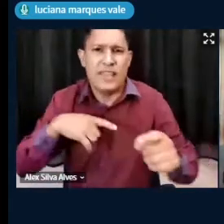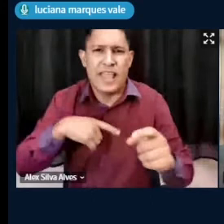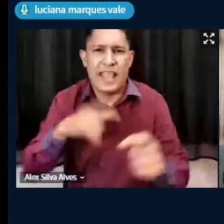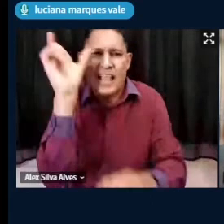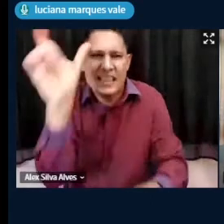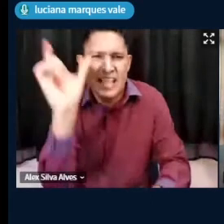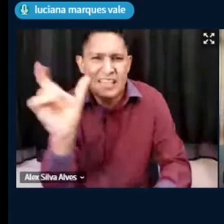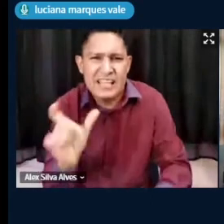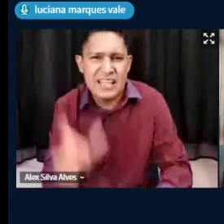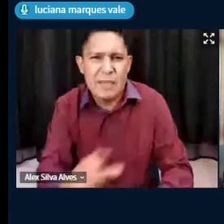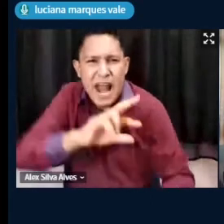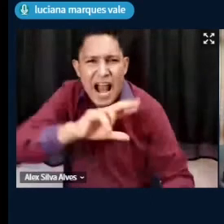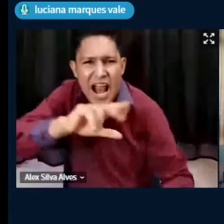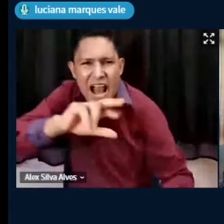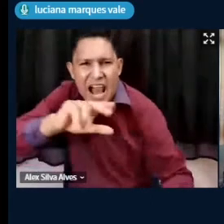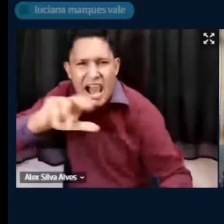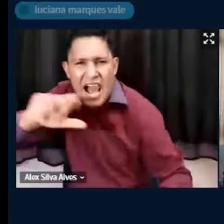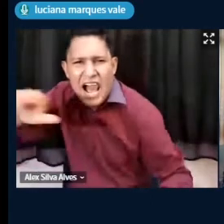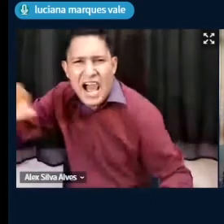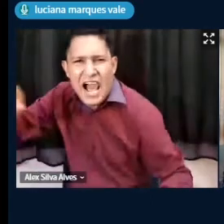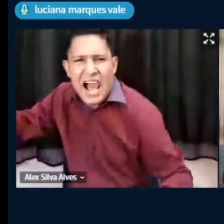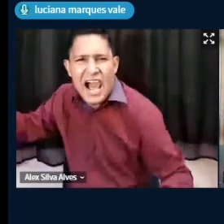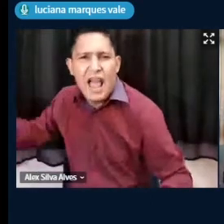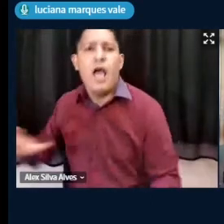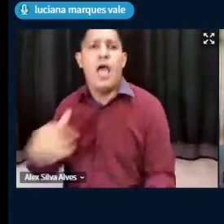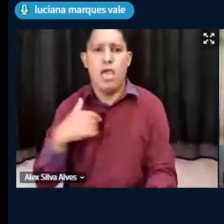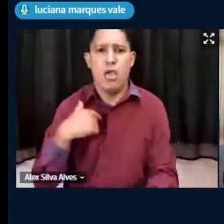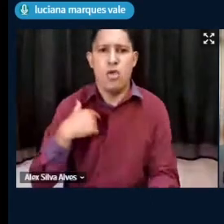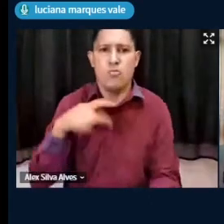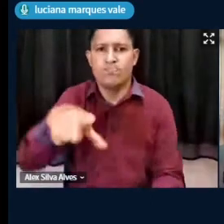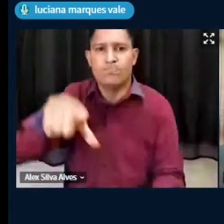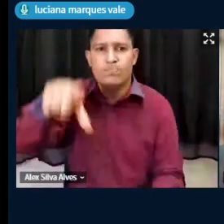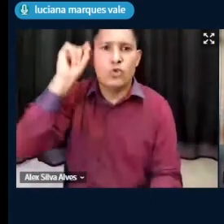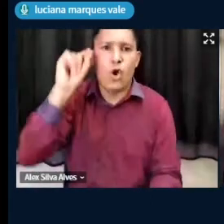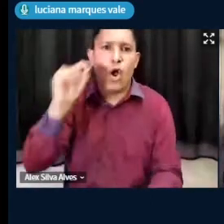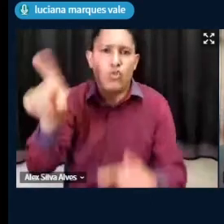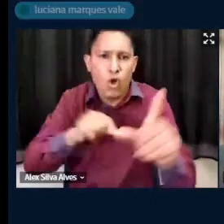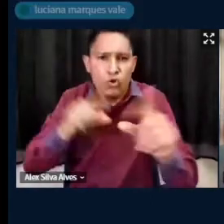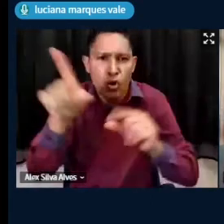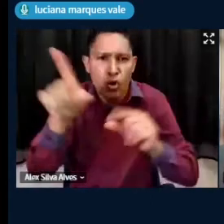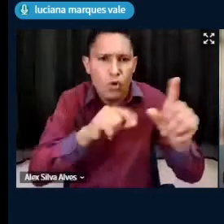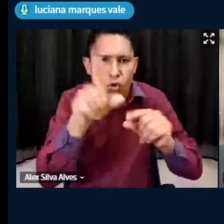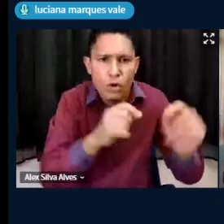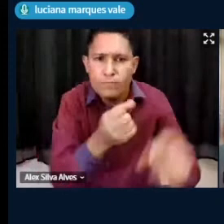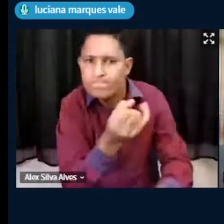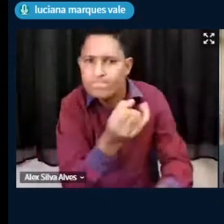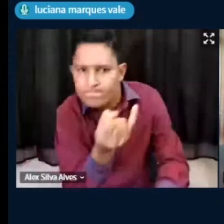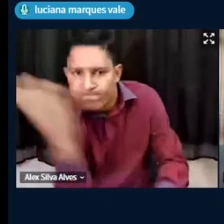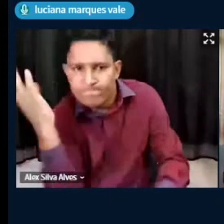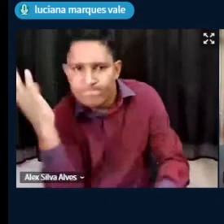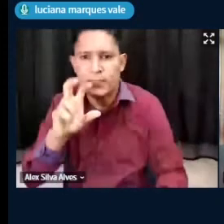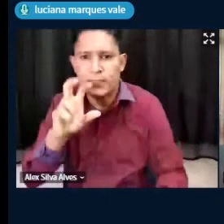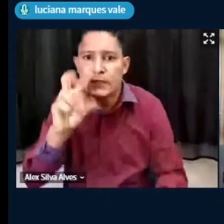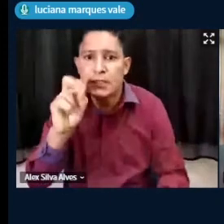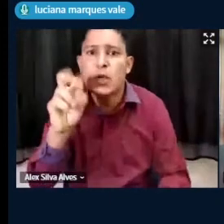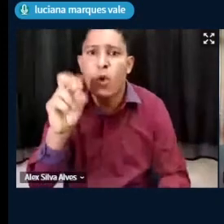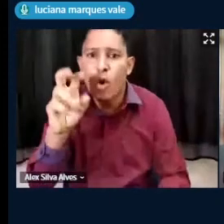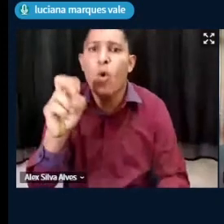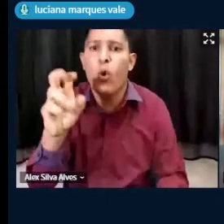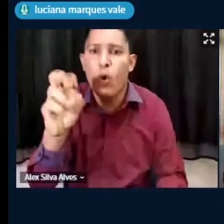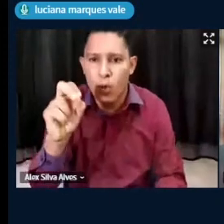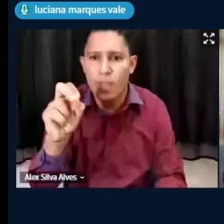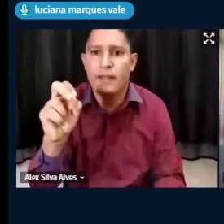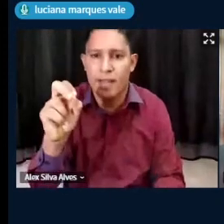conceito apresentado, pudesse corresponder à área. Então, a partir dessa